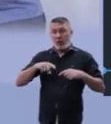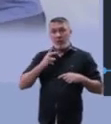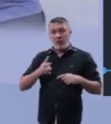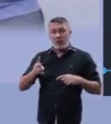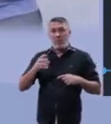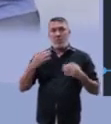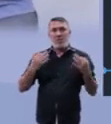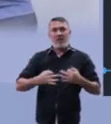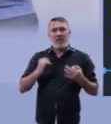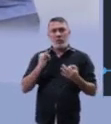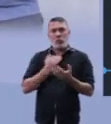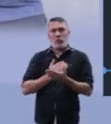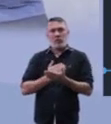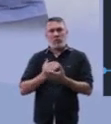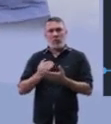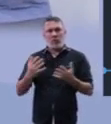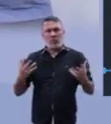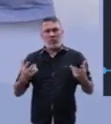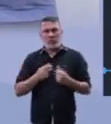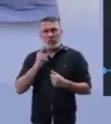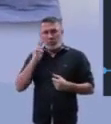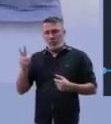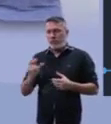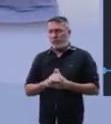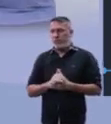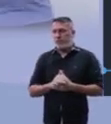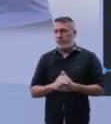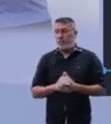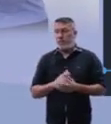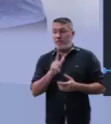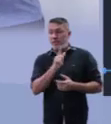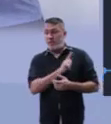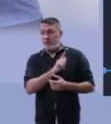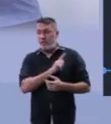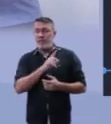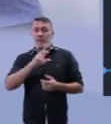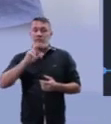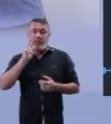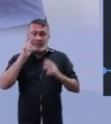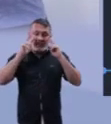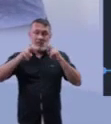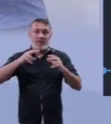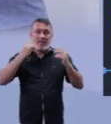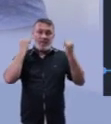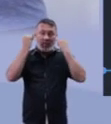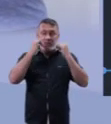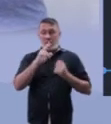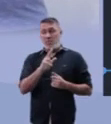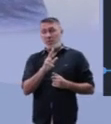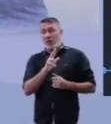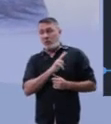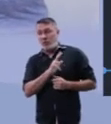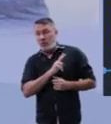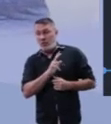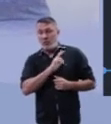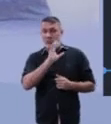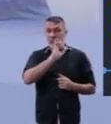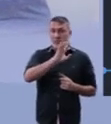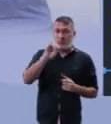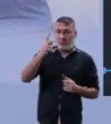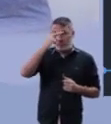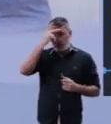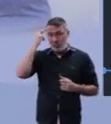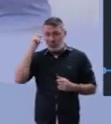ele continua ainda. Olha que introdução perfeita, longa, mas perfeita. Tendo em vista que o uso de informações privadas